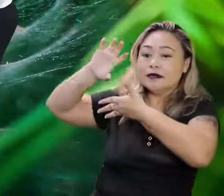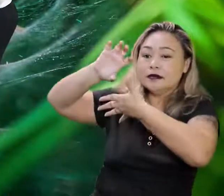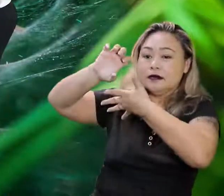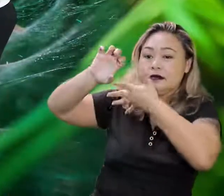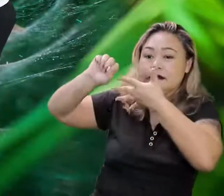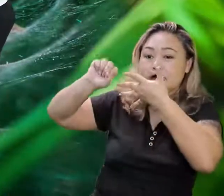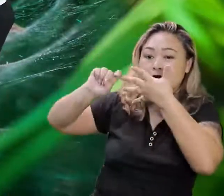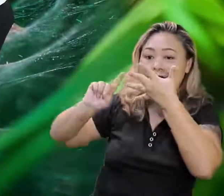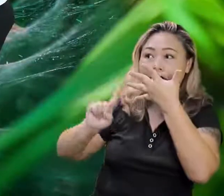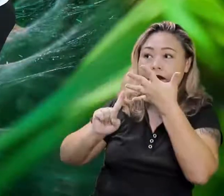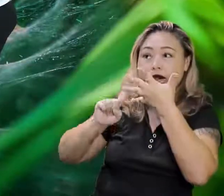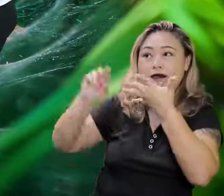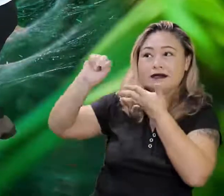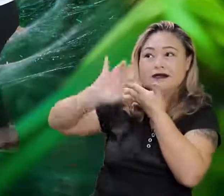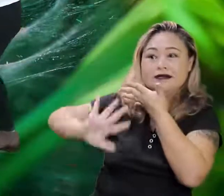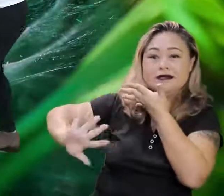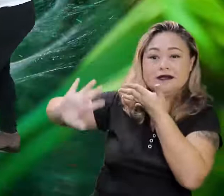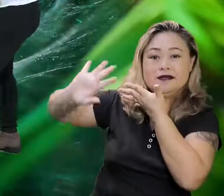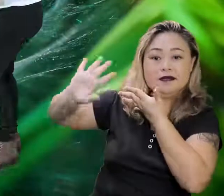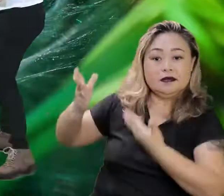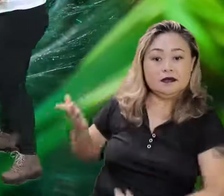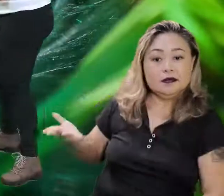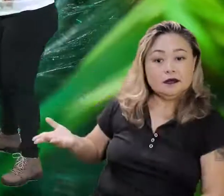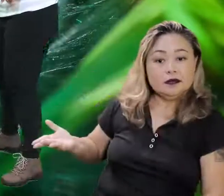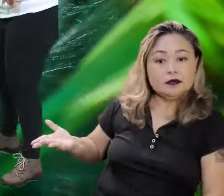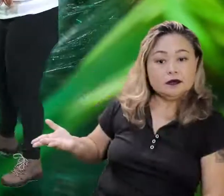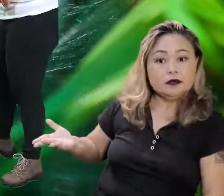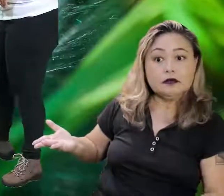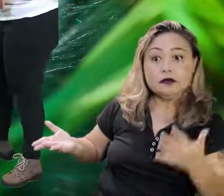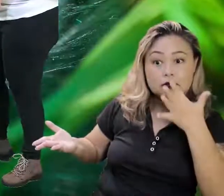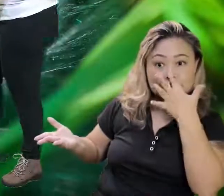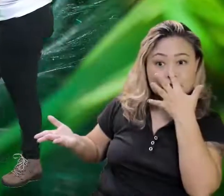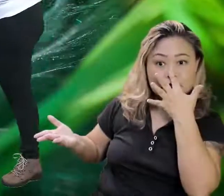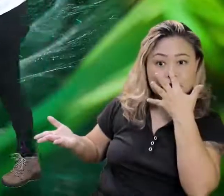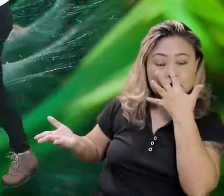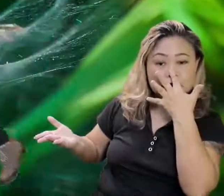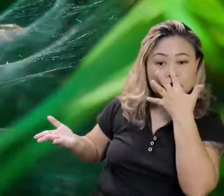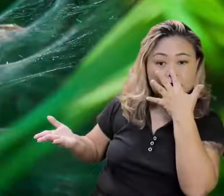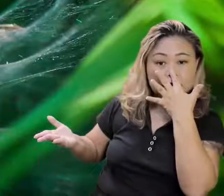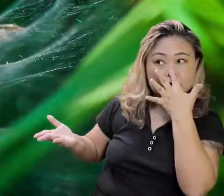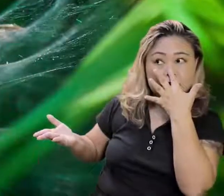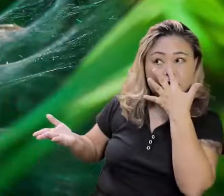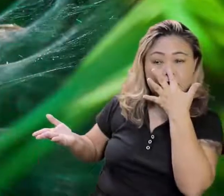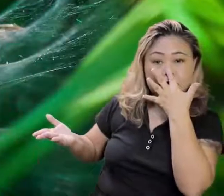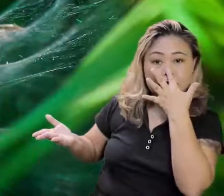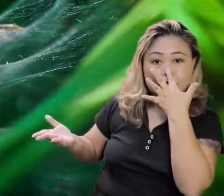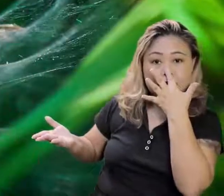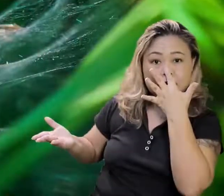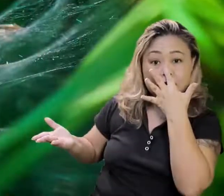galera. Nessa imagem, você está conseguindo observar? Deixa eu vir para cá.